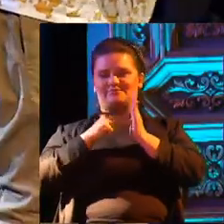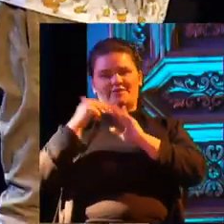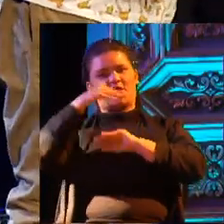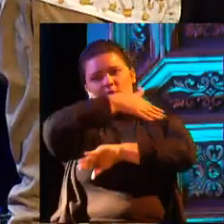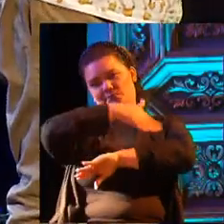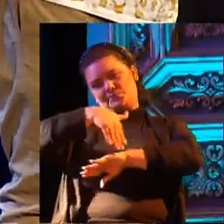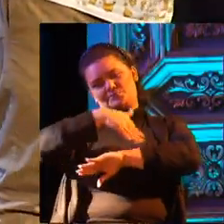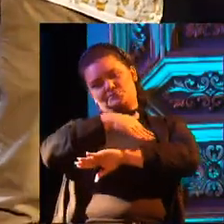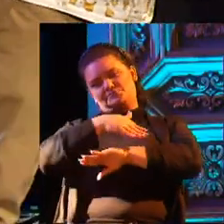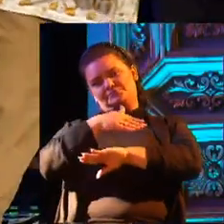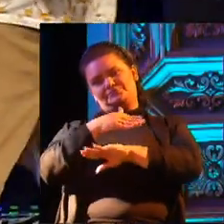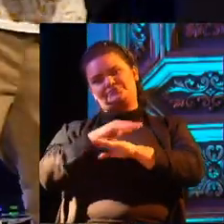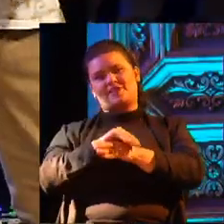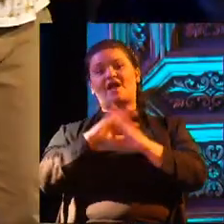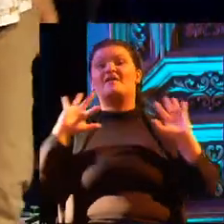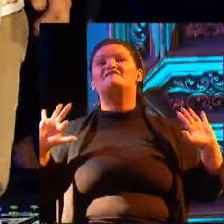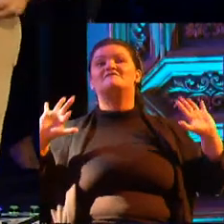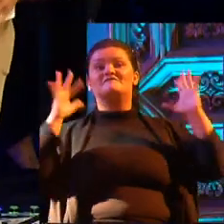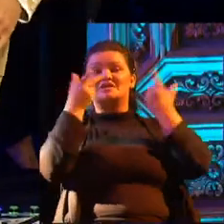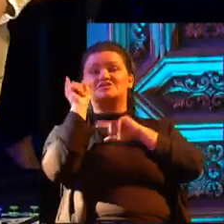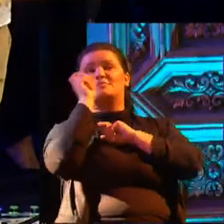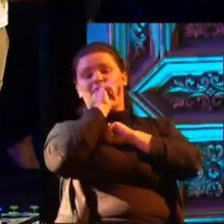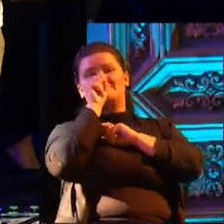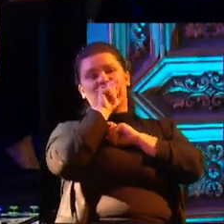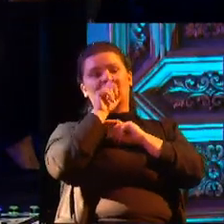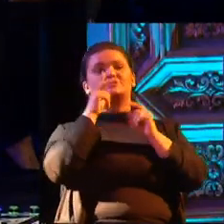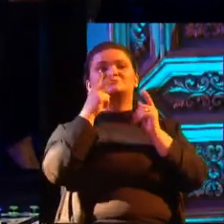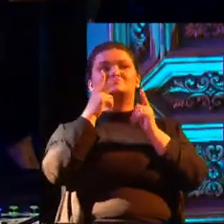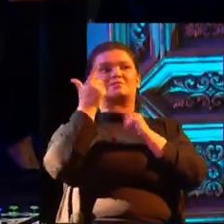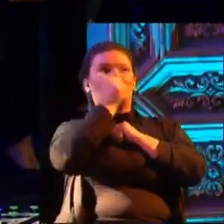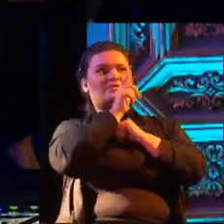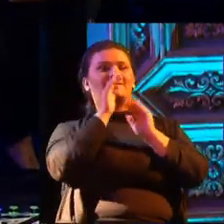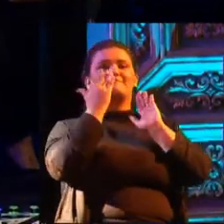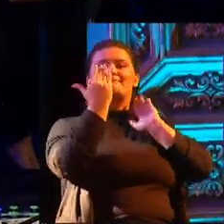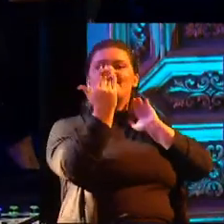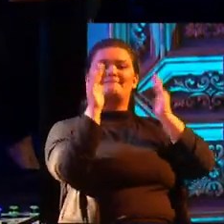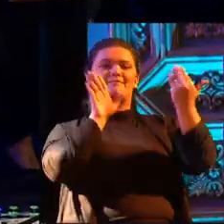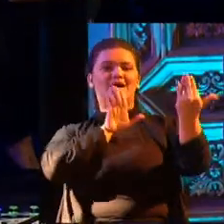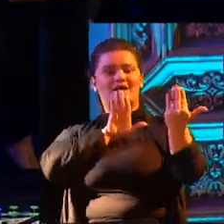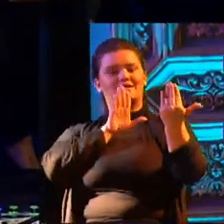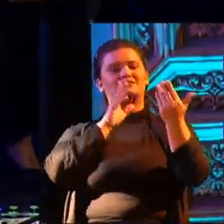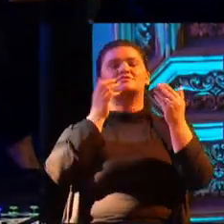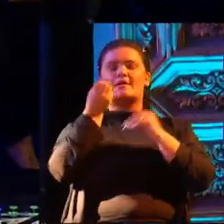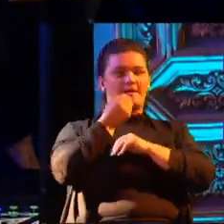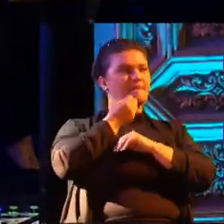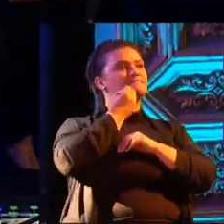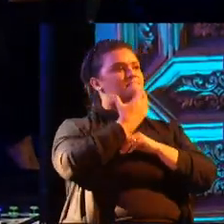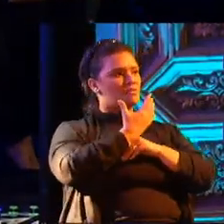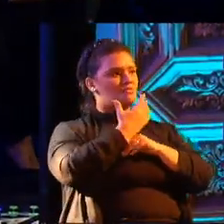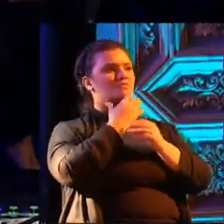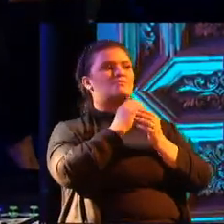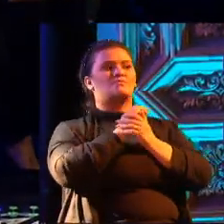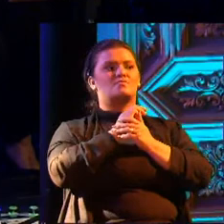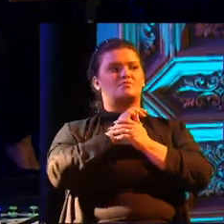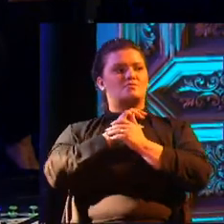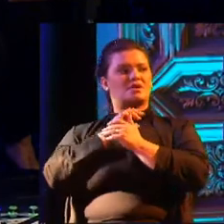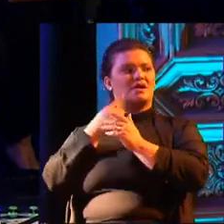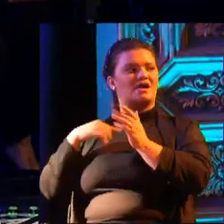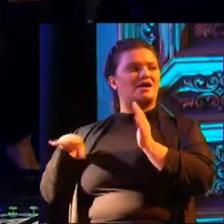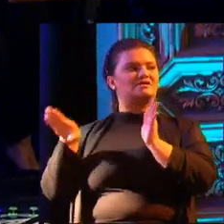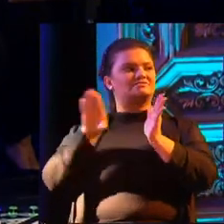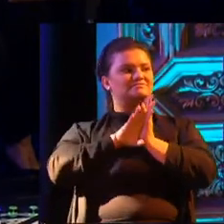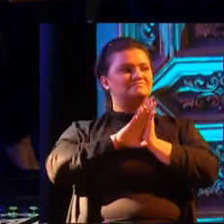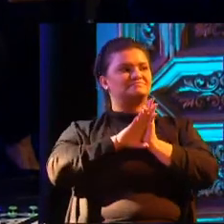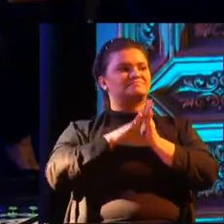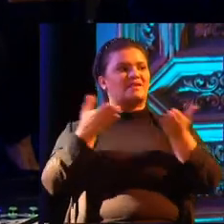Pavulage é uma escola sem parede, um trabalho feito a muitas mãos. Não é muito bom que esse reconhecimento chegue